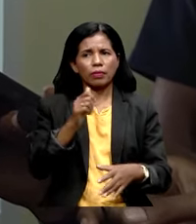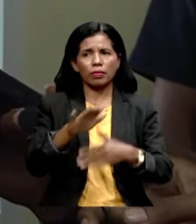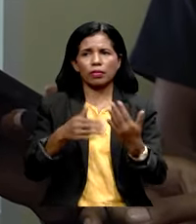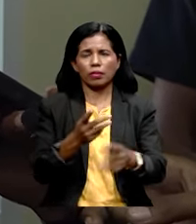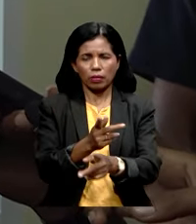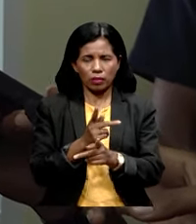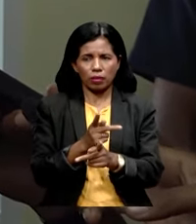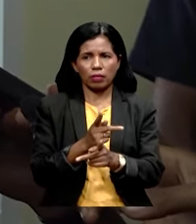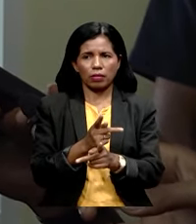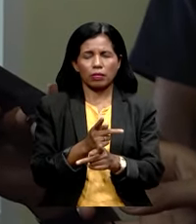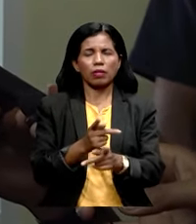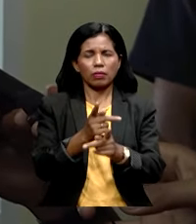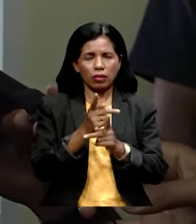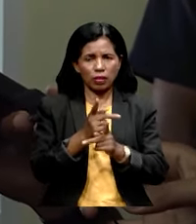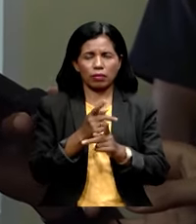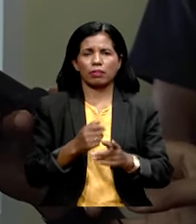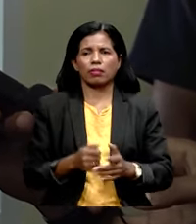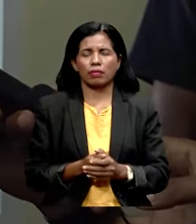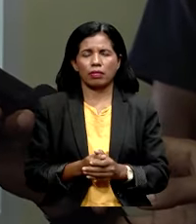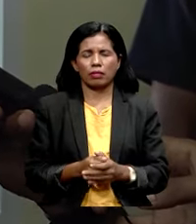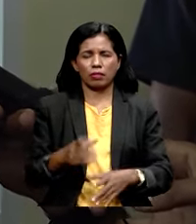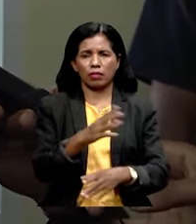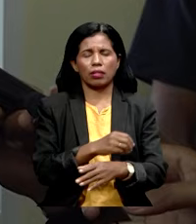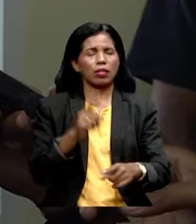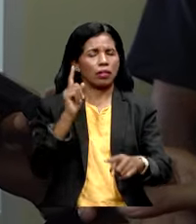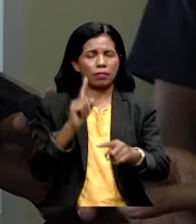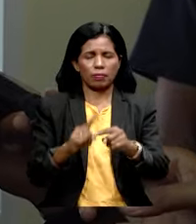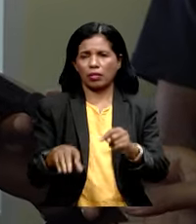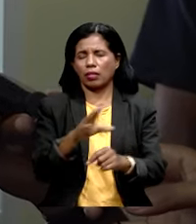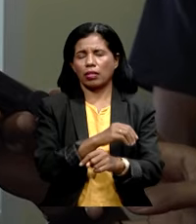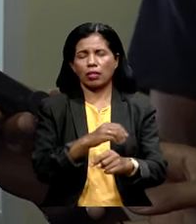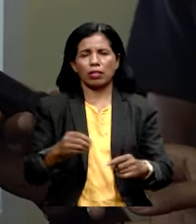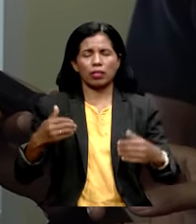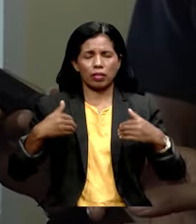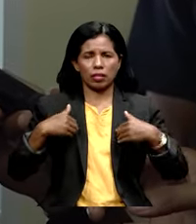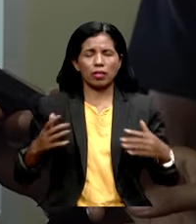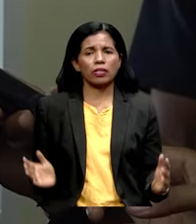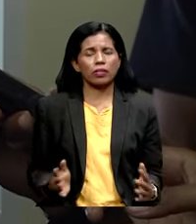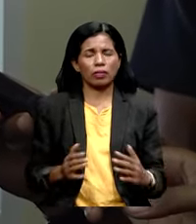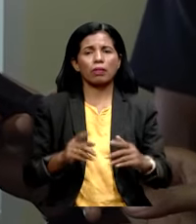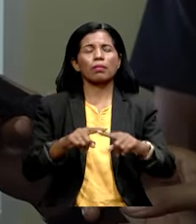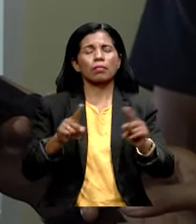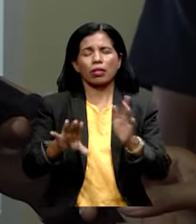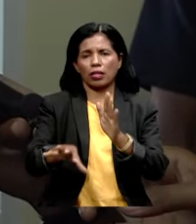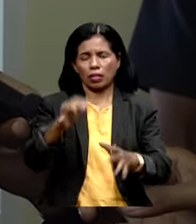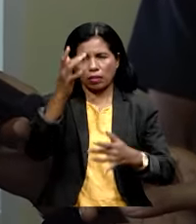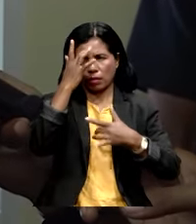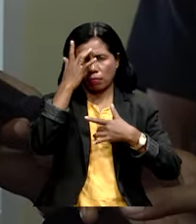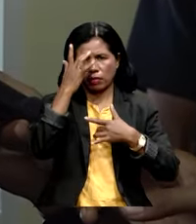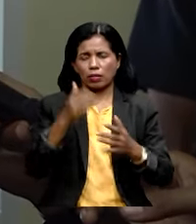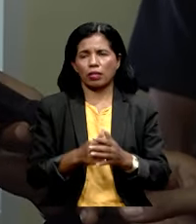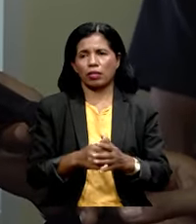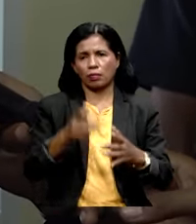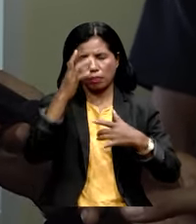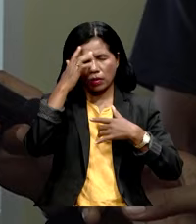cuidado, cuidado. Lo os deit per la belle isi rua, ma vemos belleta moras, moras a